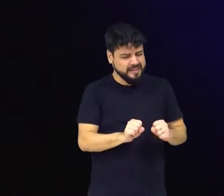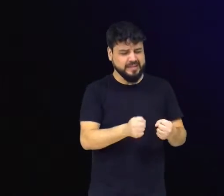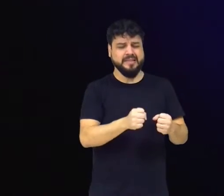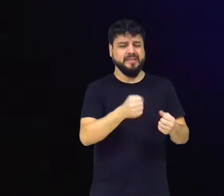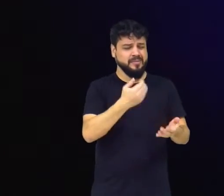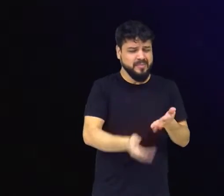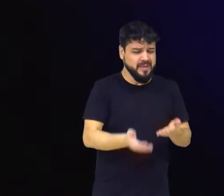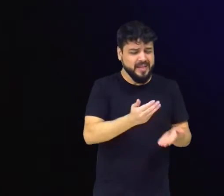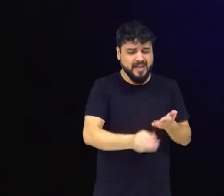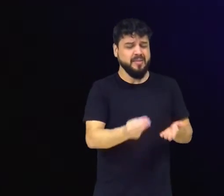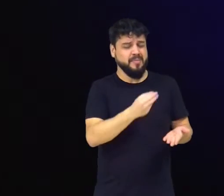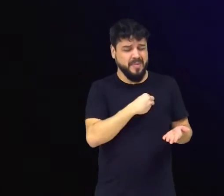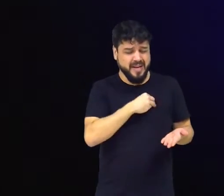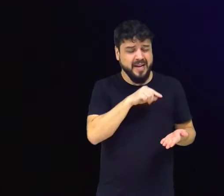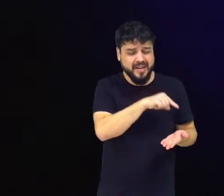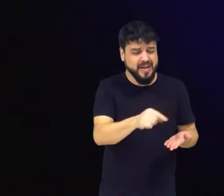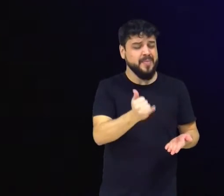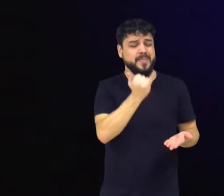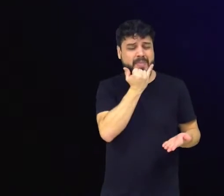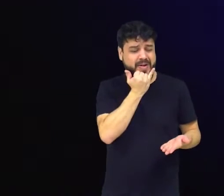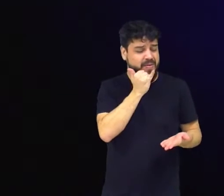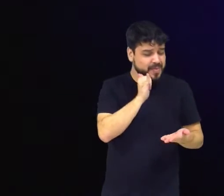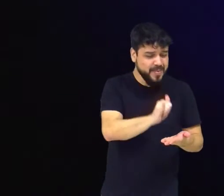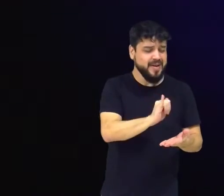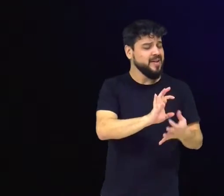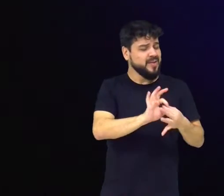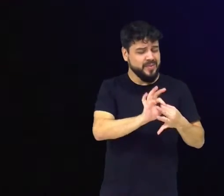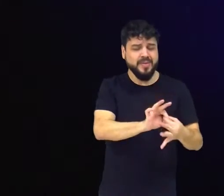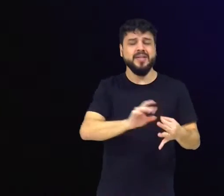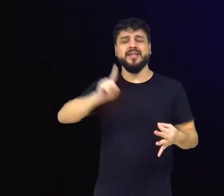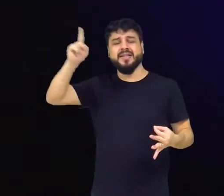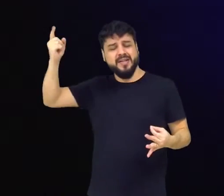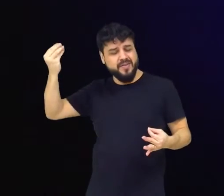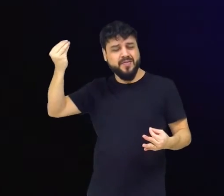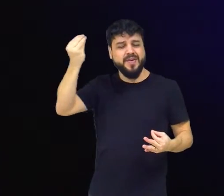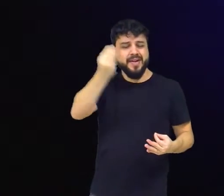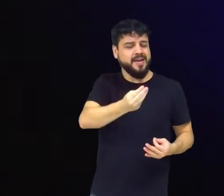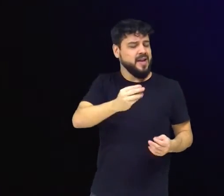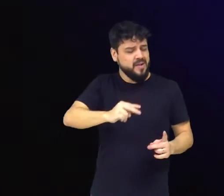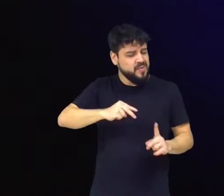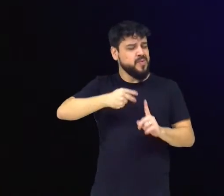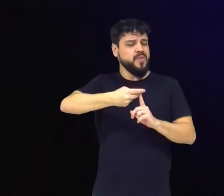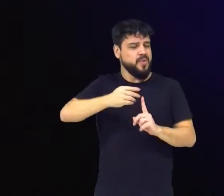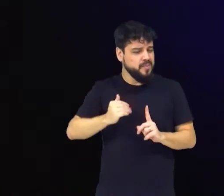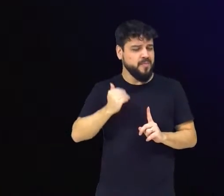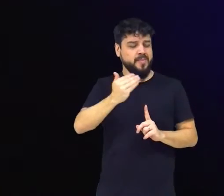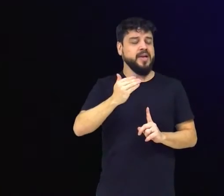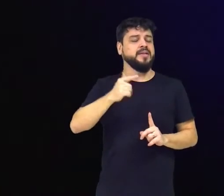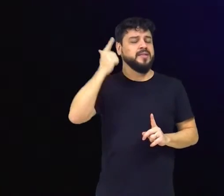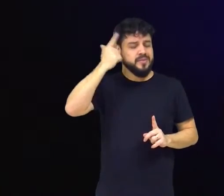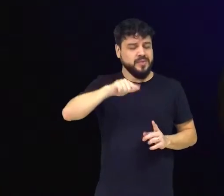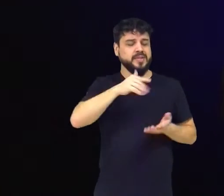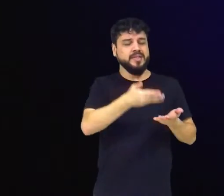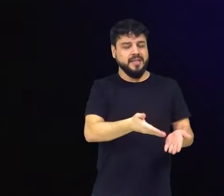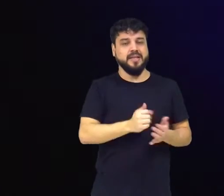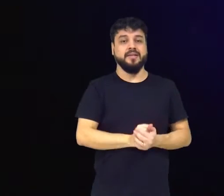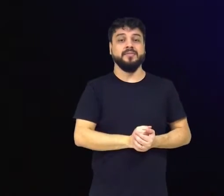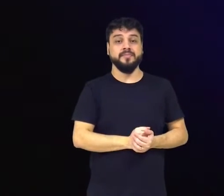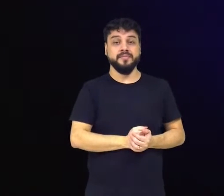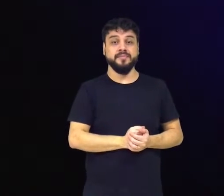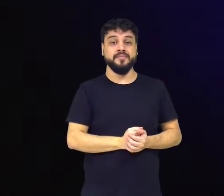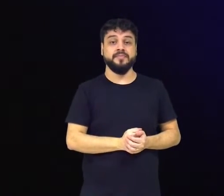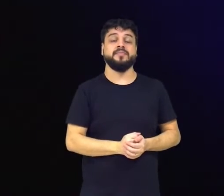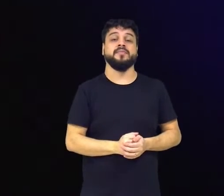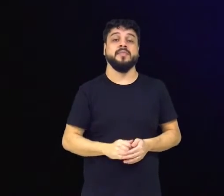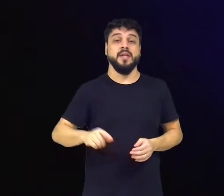sua iniquidade está perdoada e que já recebeu em dobro das mãos do Senhor por todos os seus pecados. É no Senhor